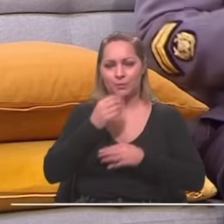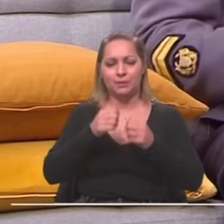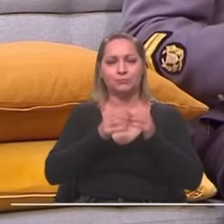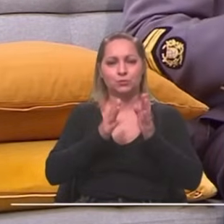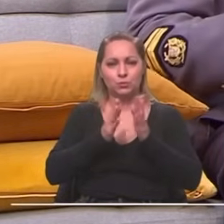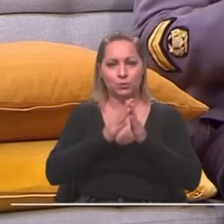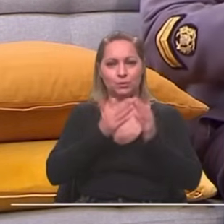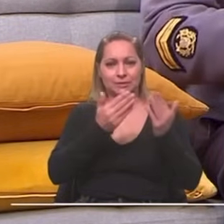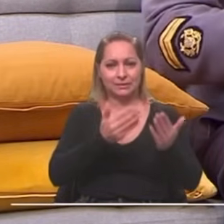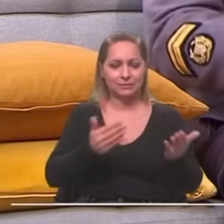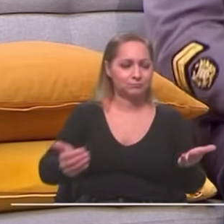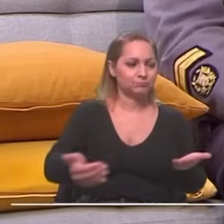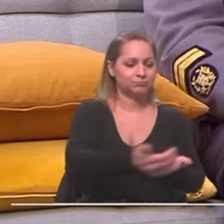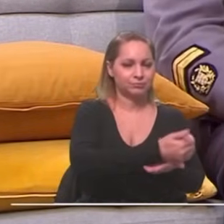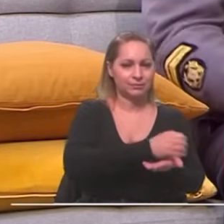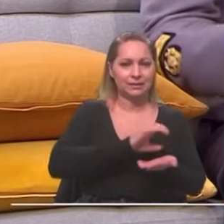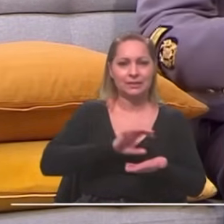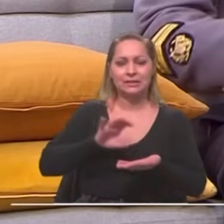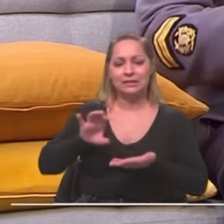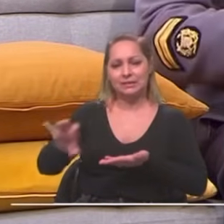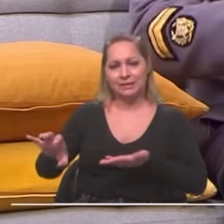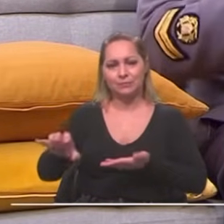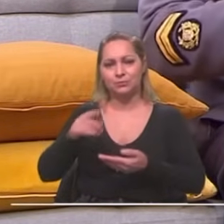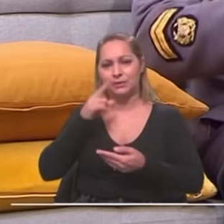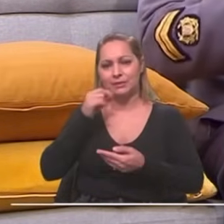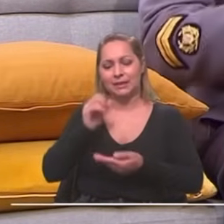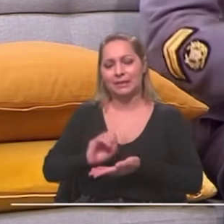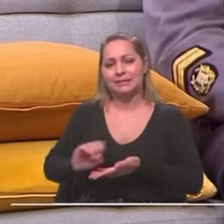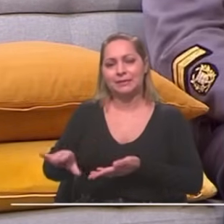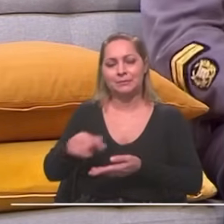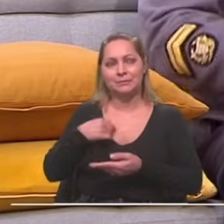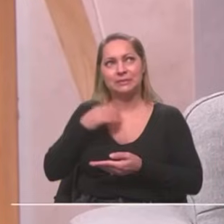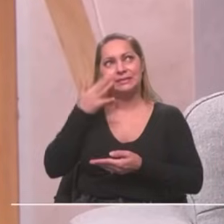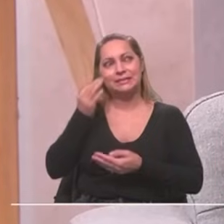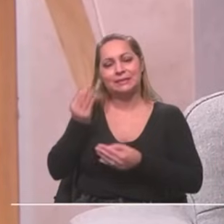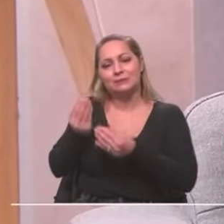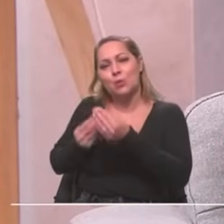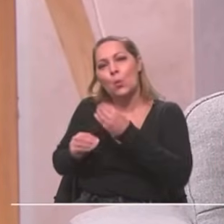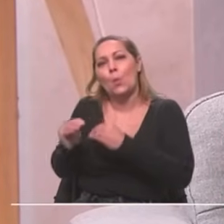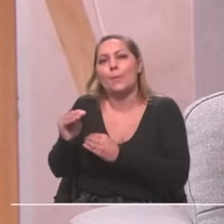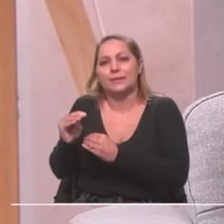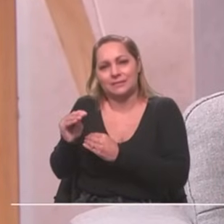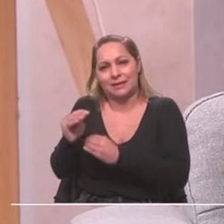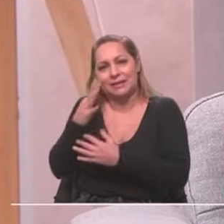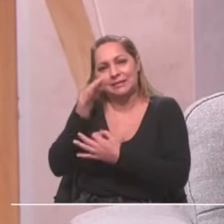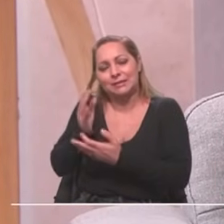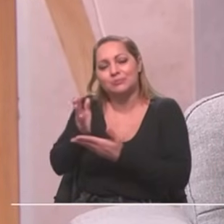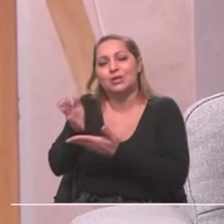ainda. Demos algum dinheiro aos miúdos e pronto, foi uma forma de tentar compensá-los e ajudá-los